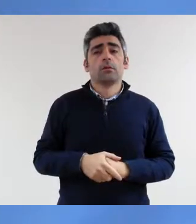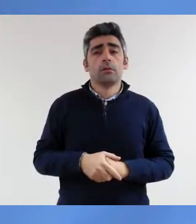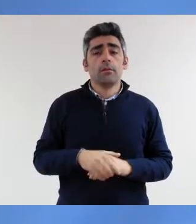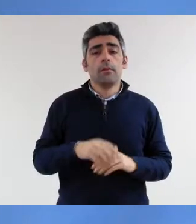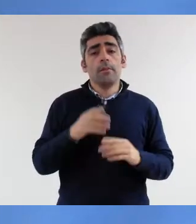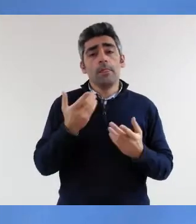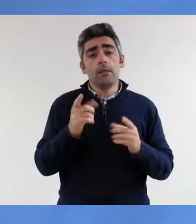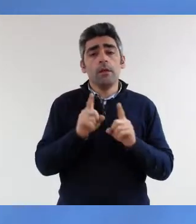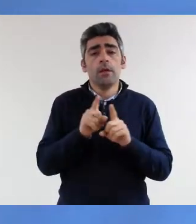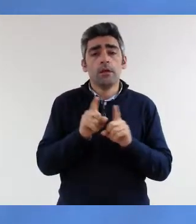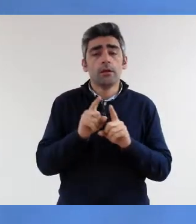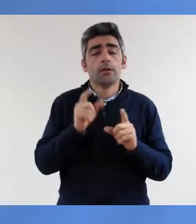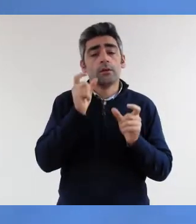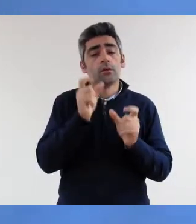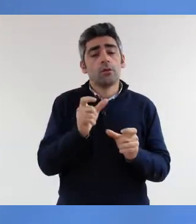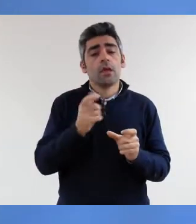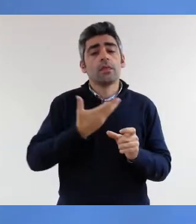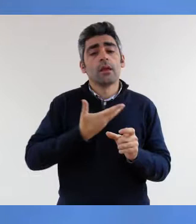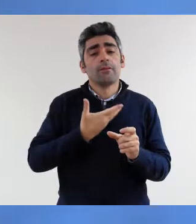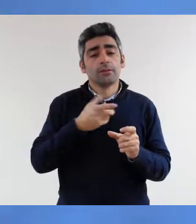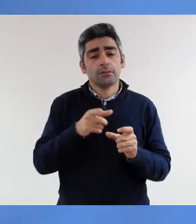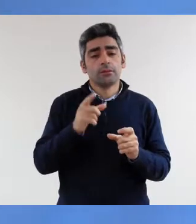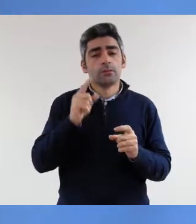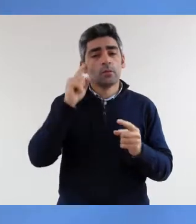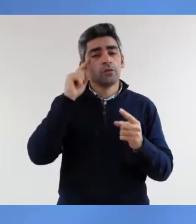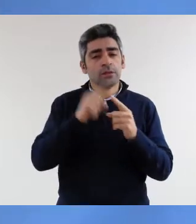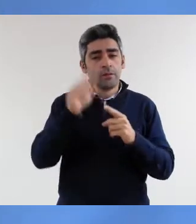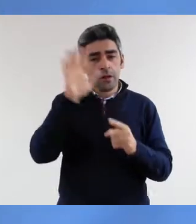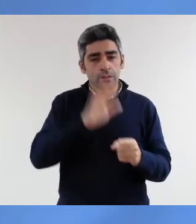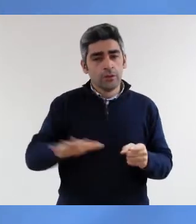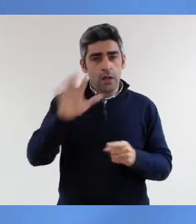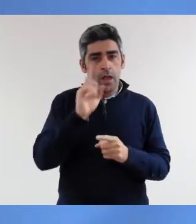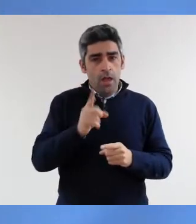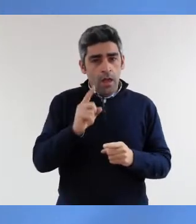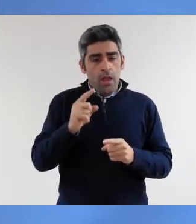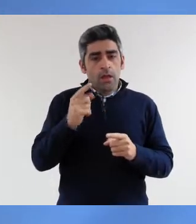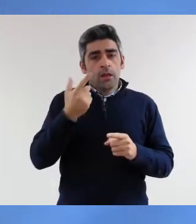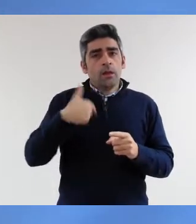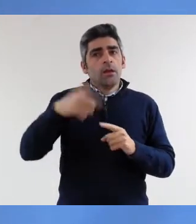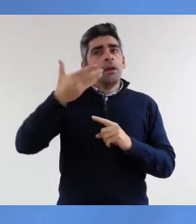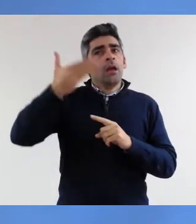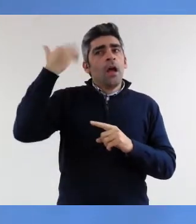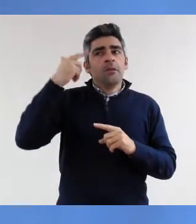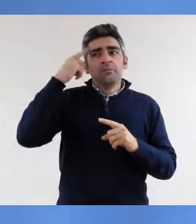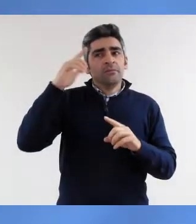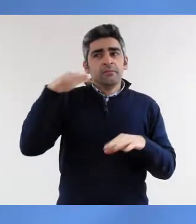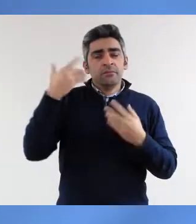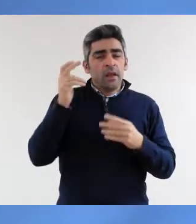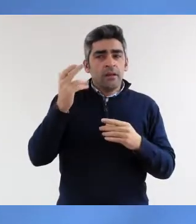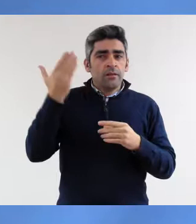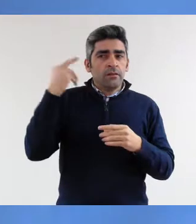passar do fogo fato e tal como o controlo do défice passou a ser visto um objetivo nacional